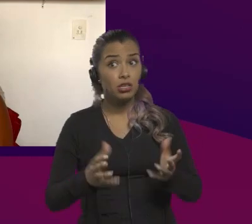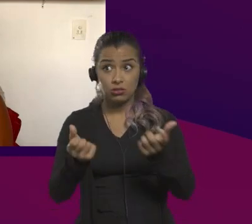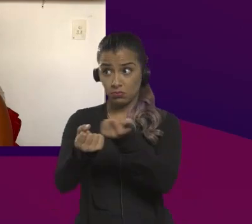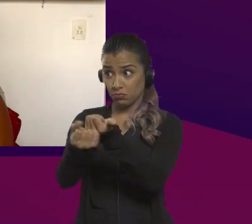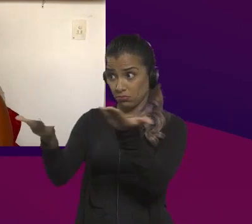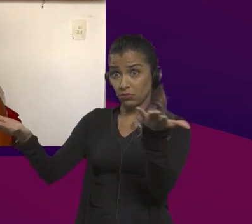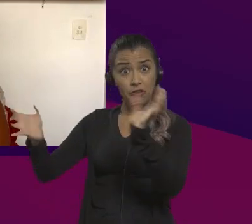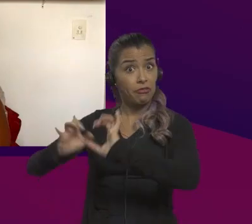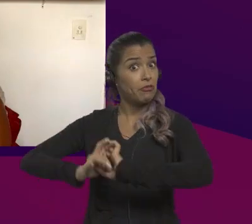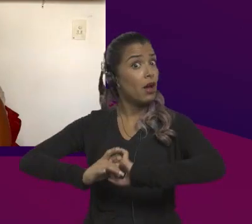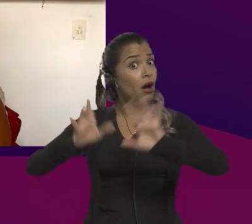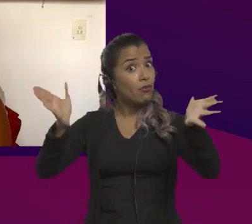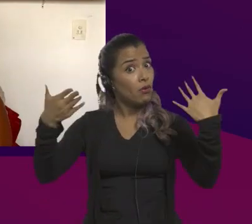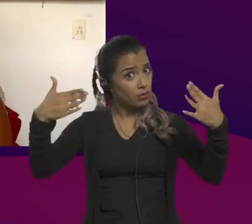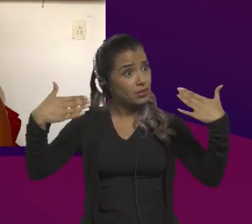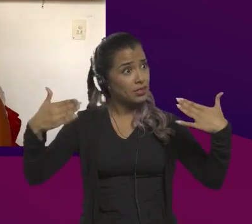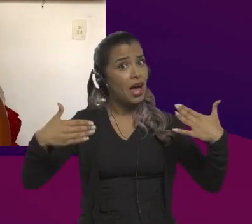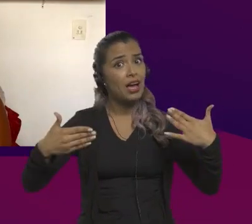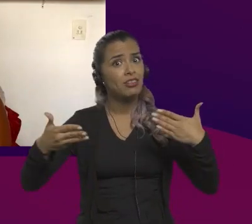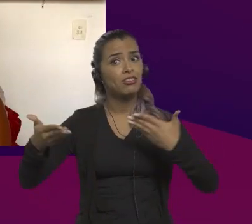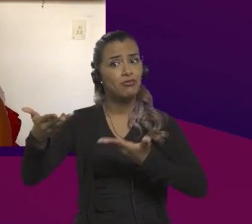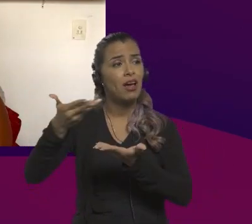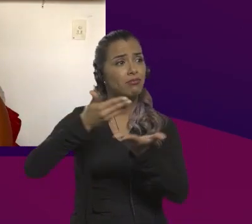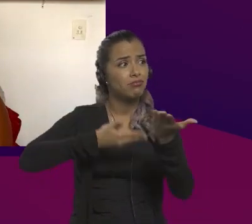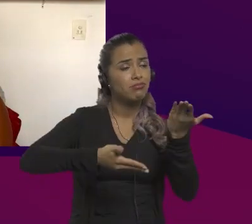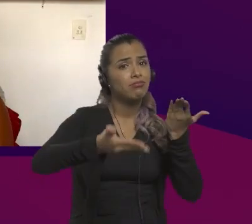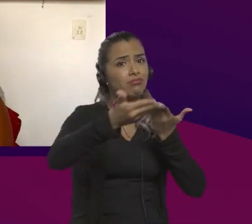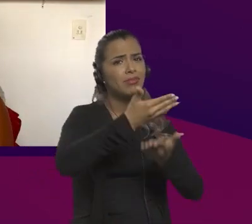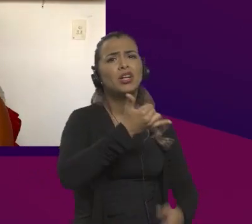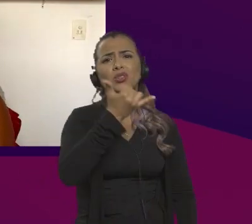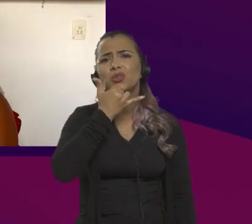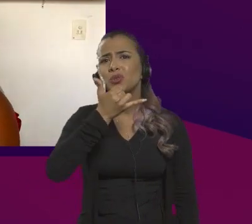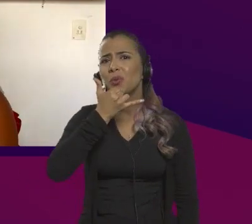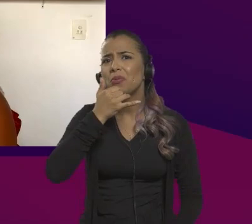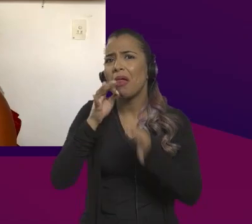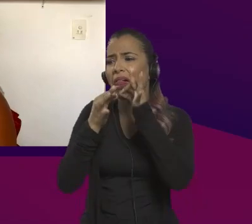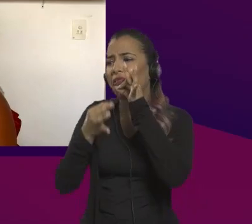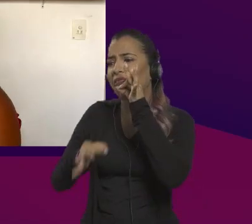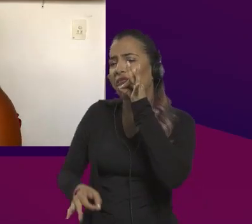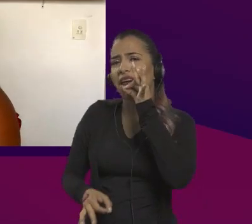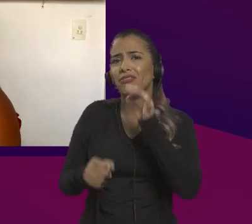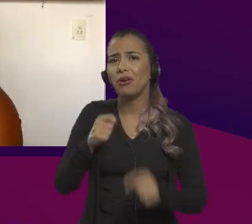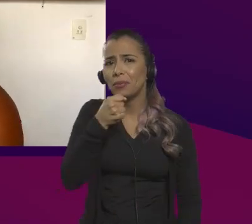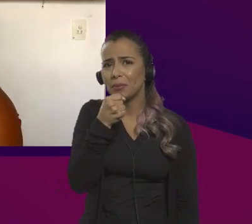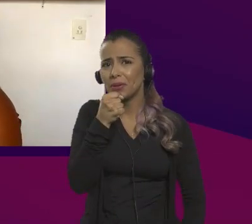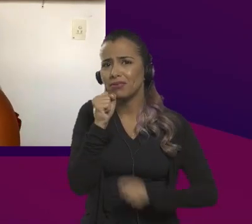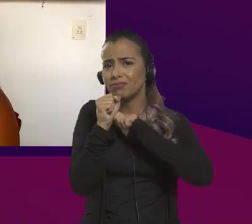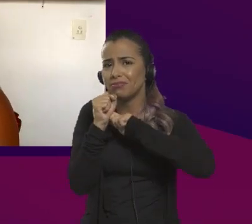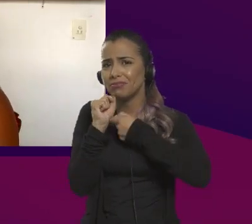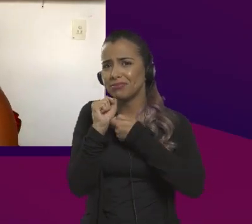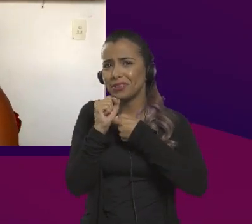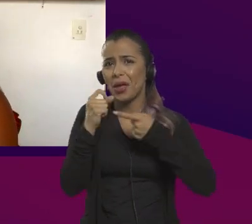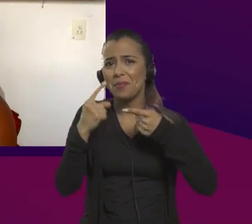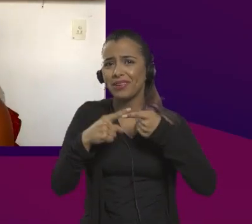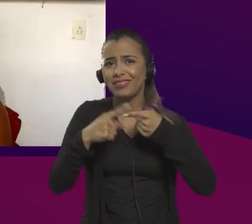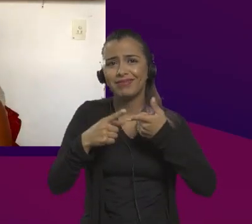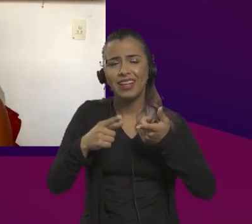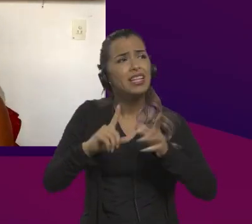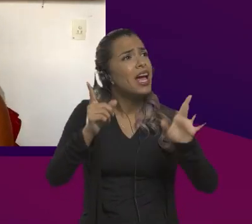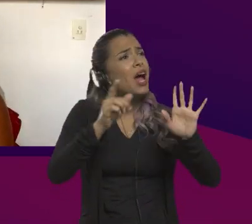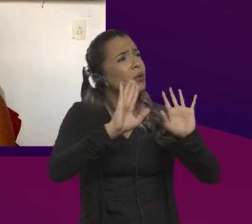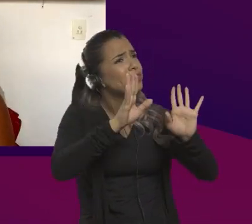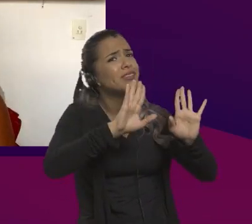Pode interromper, assim, com respeito, a gente vai se interrompendo e conversando. Desculpa, vou até me mutar. Vocês, não se muta não, senão você vai esquecer de desmutar